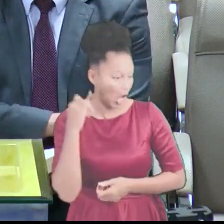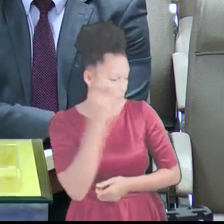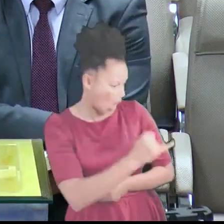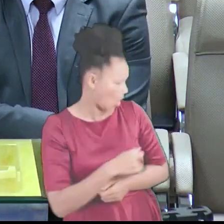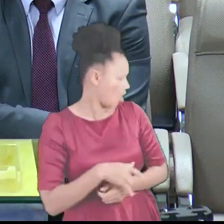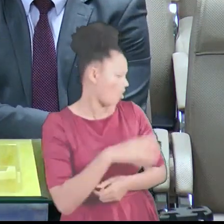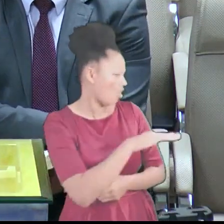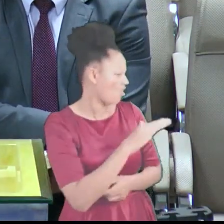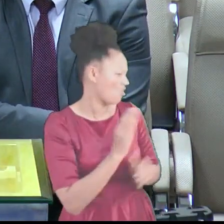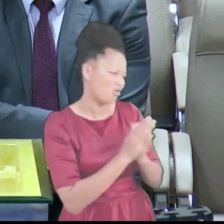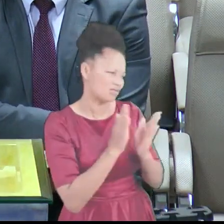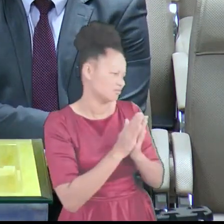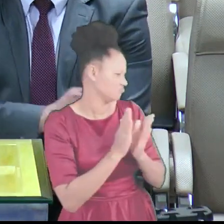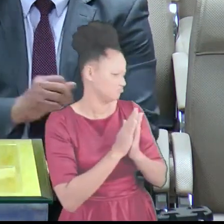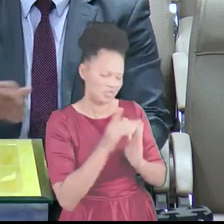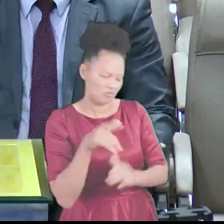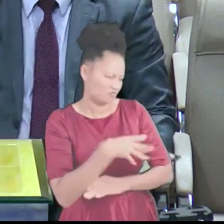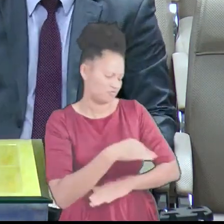por ele, mas não,